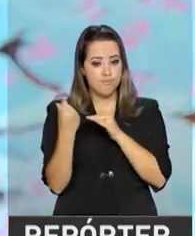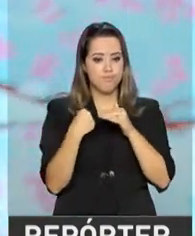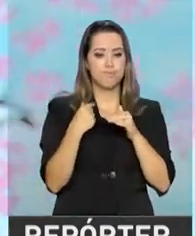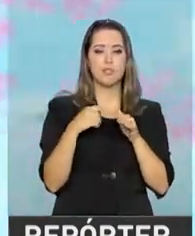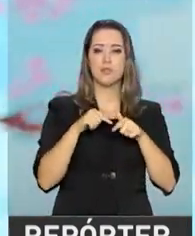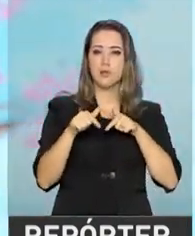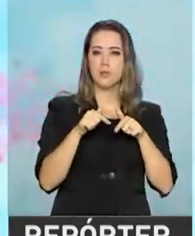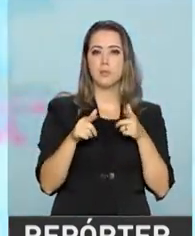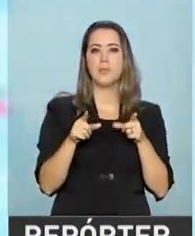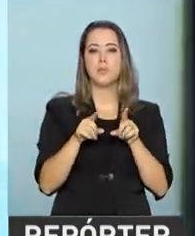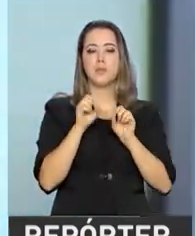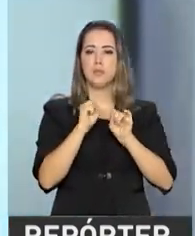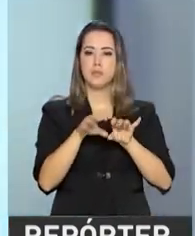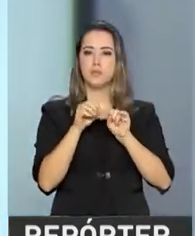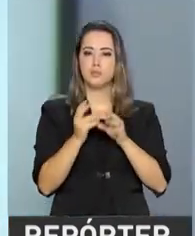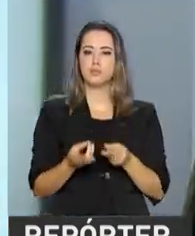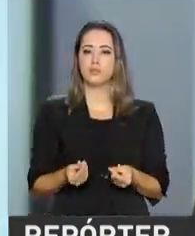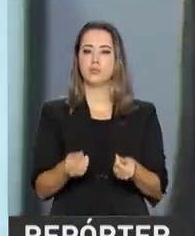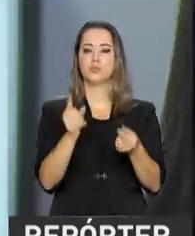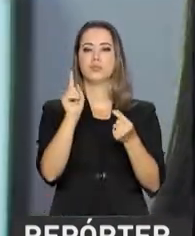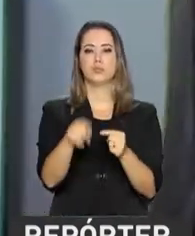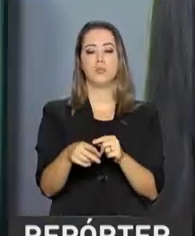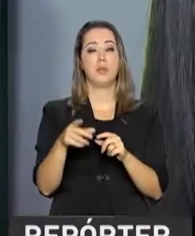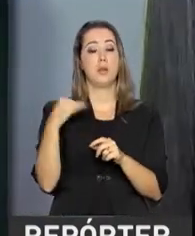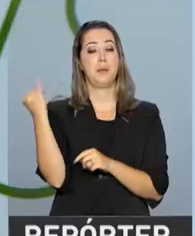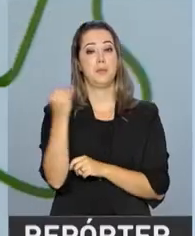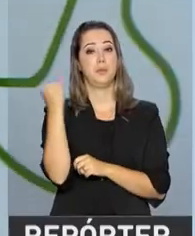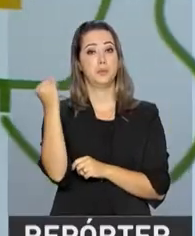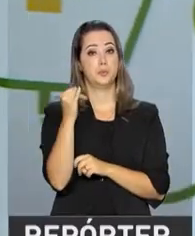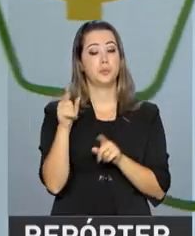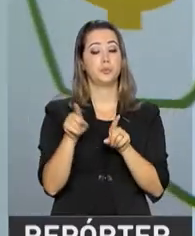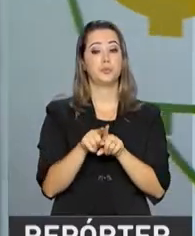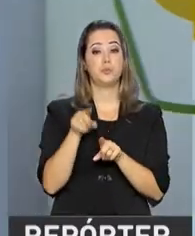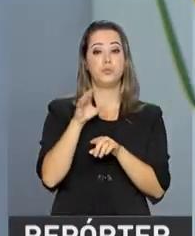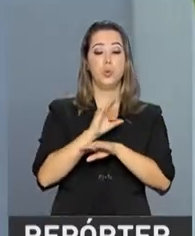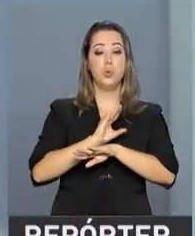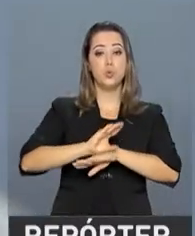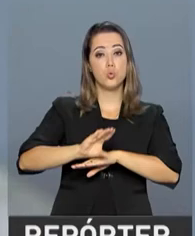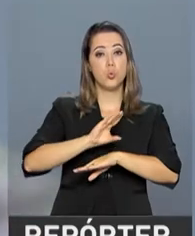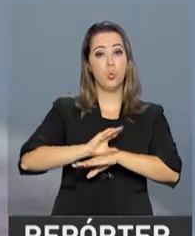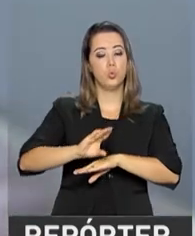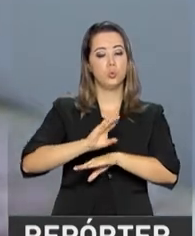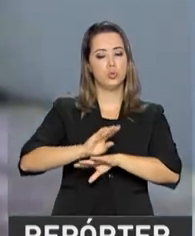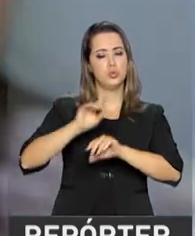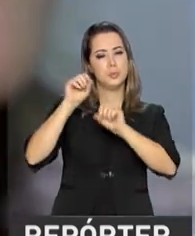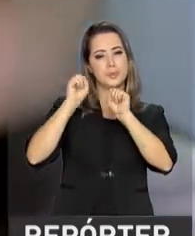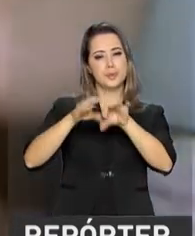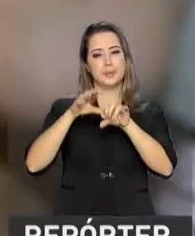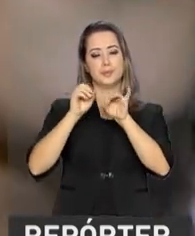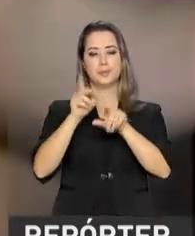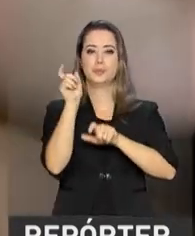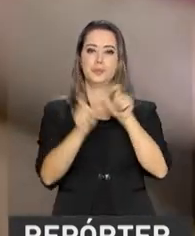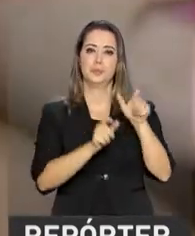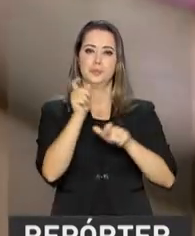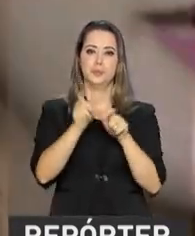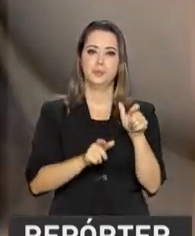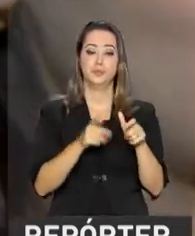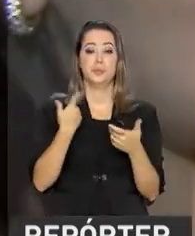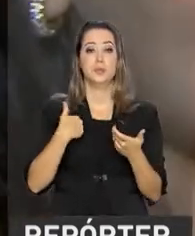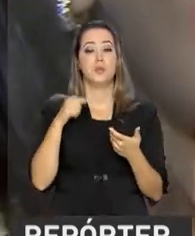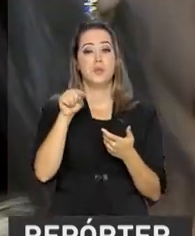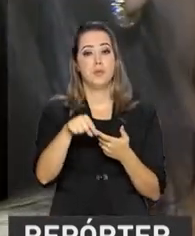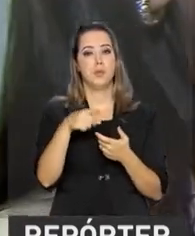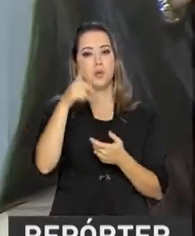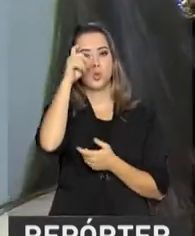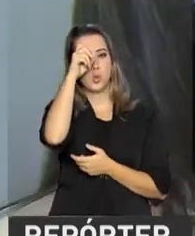essas são as palavras de ordem para esta economista que montou um curso para ajudar as pessoas a saírem do hospital